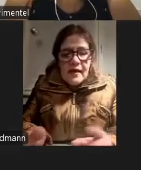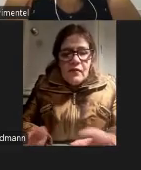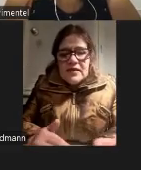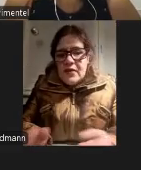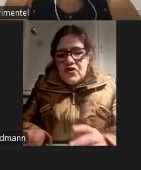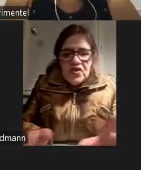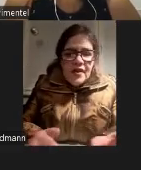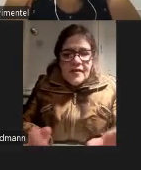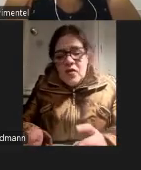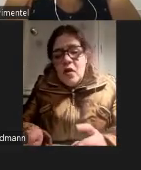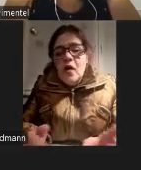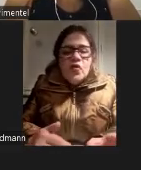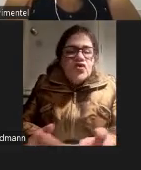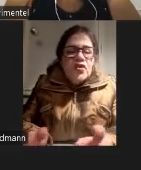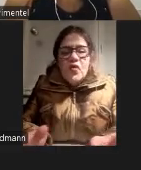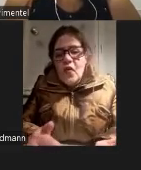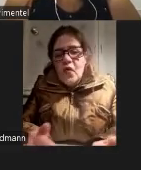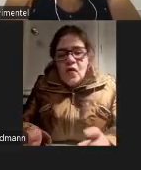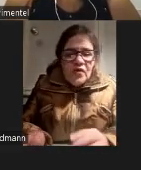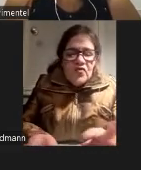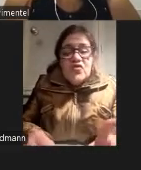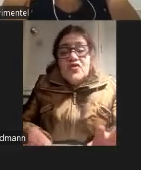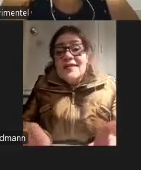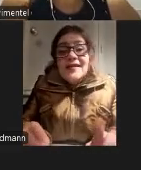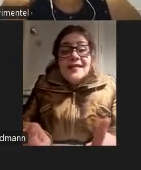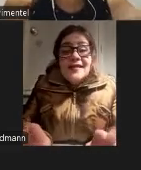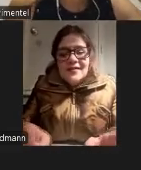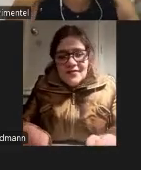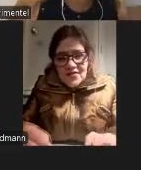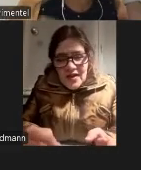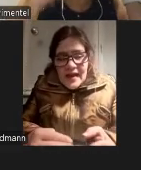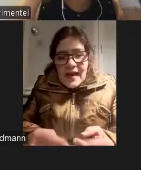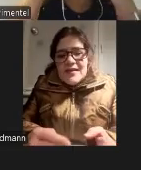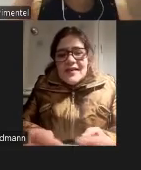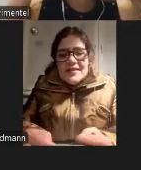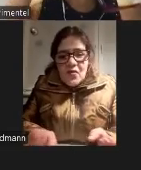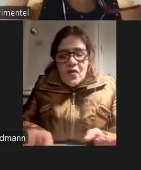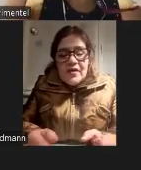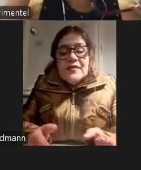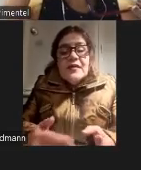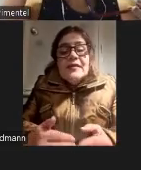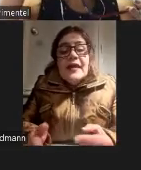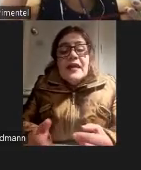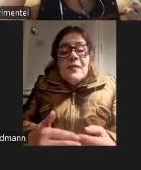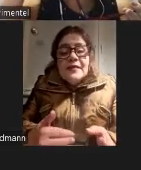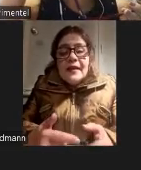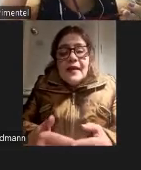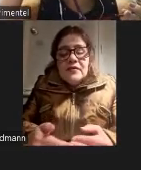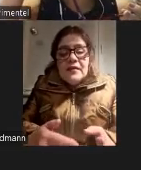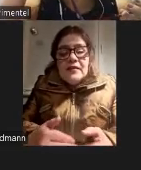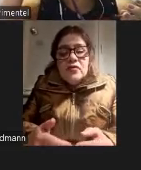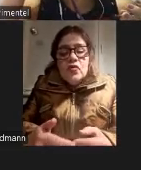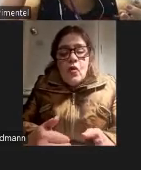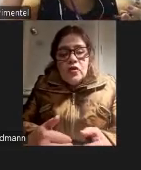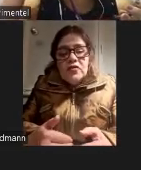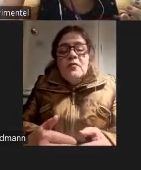As células se mexendo, os neurônios, os dendritos, os axônios, né? E tem que bater um dendrito no outro para